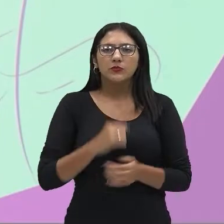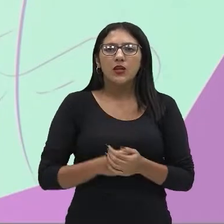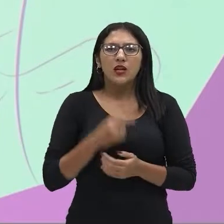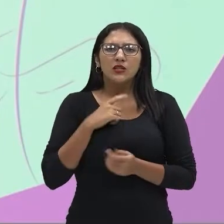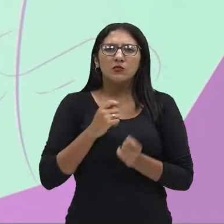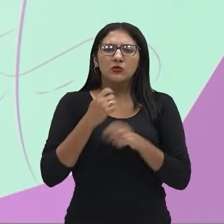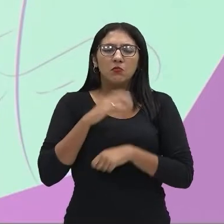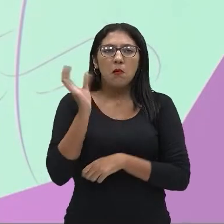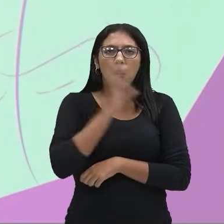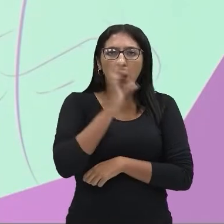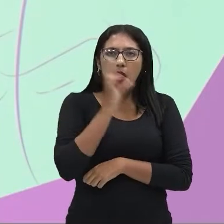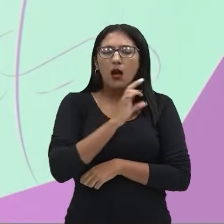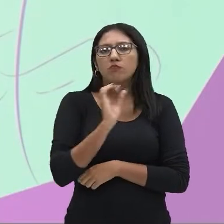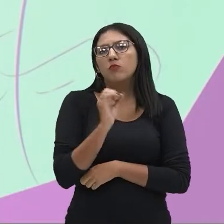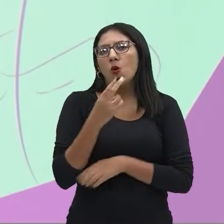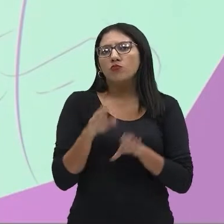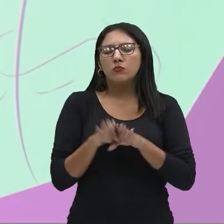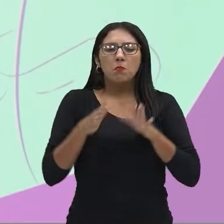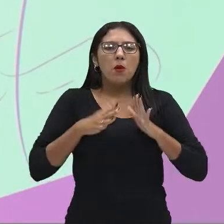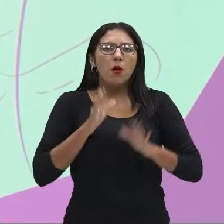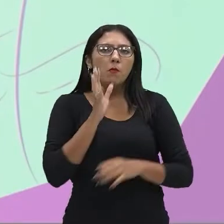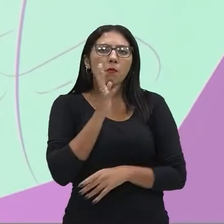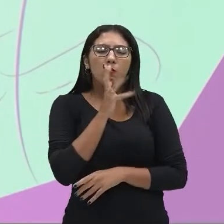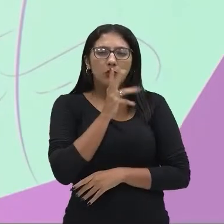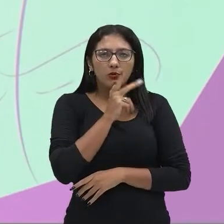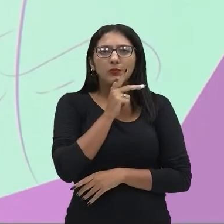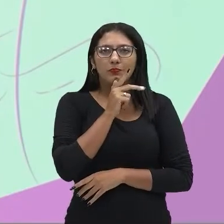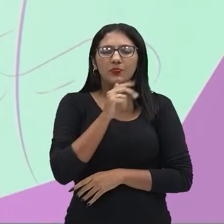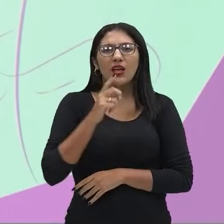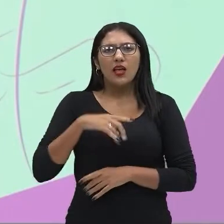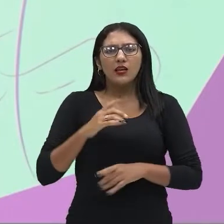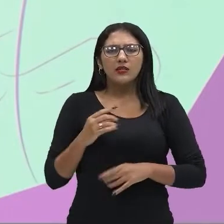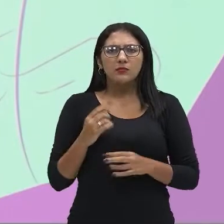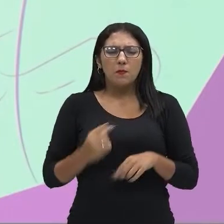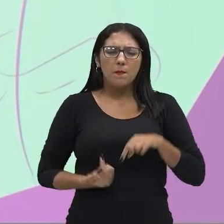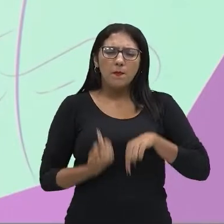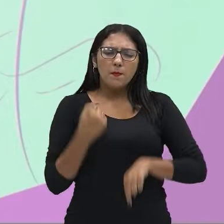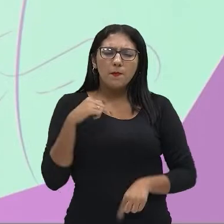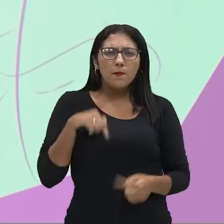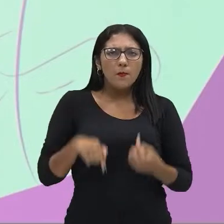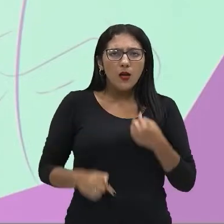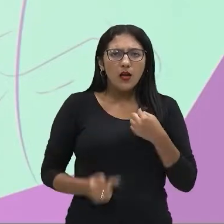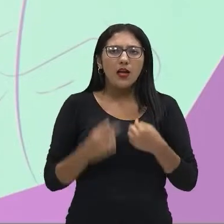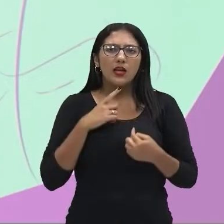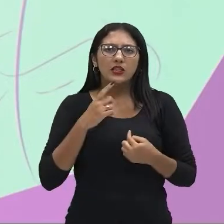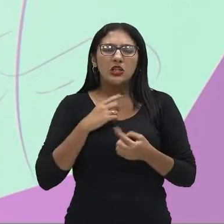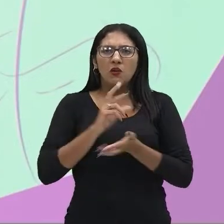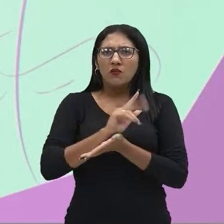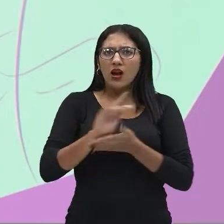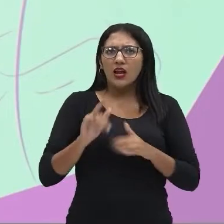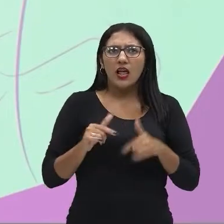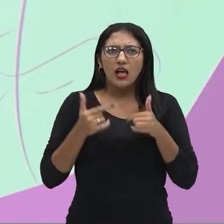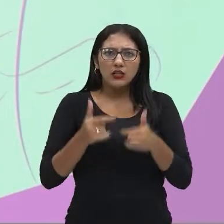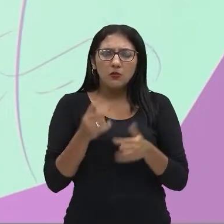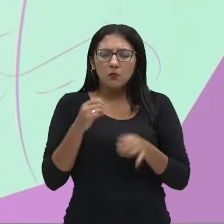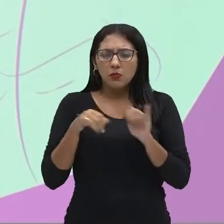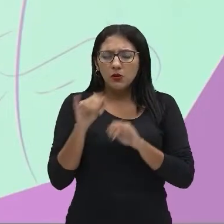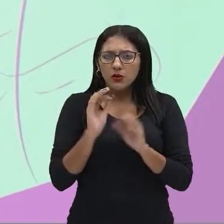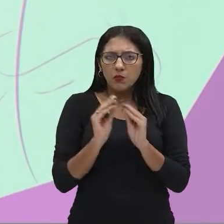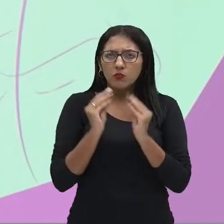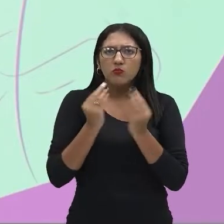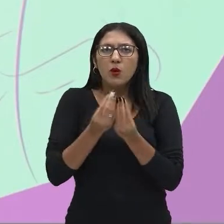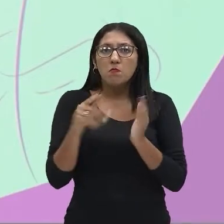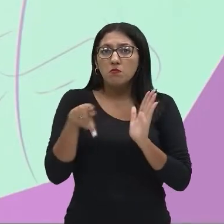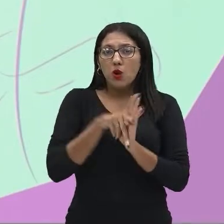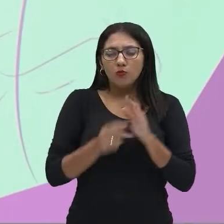ser mais acelerado, pode ser mais lento. E metabolismo são conjunto de reações químicas que acontecem dentro